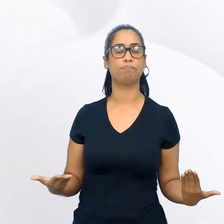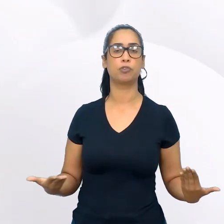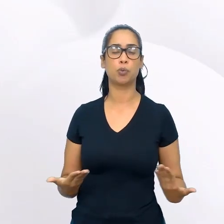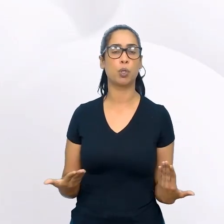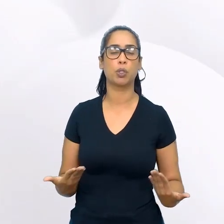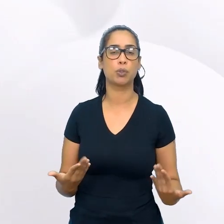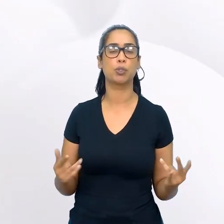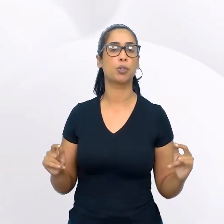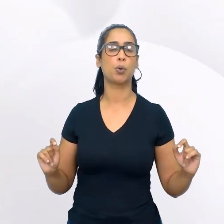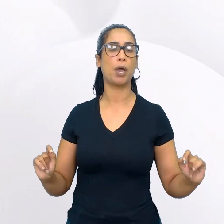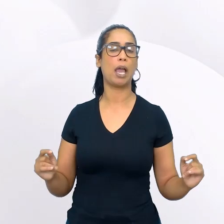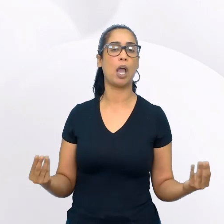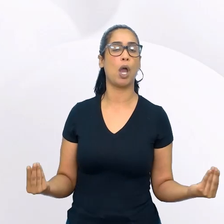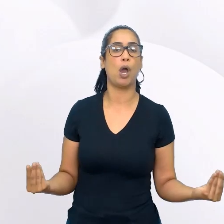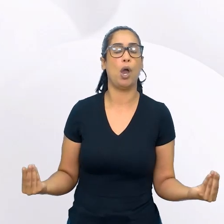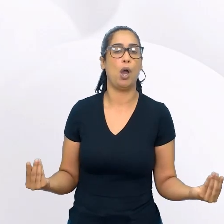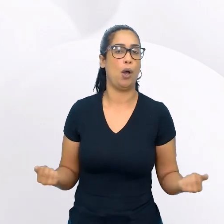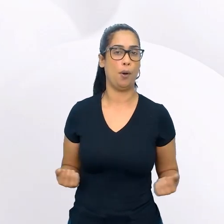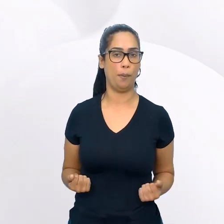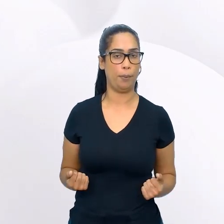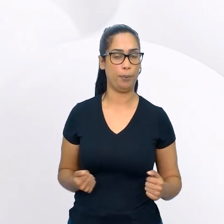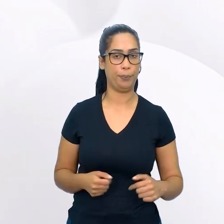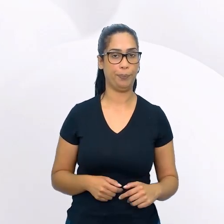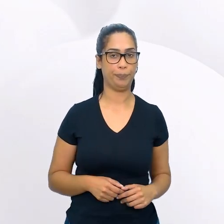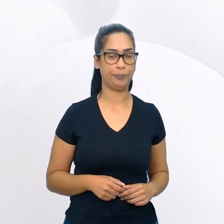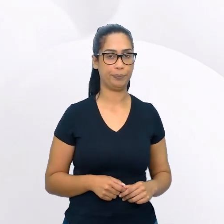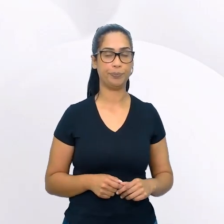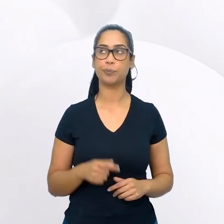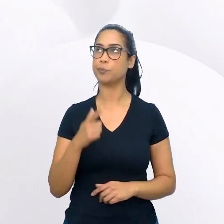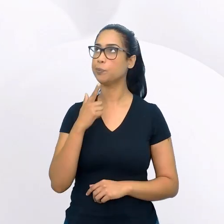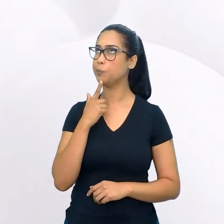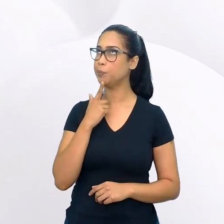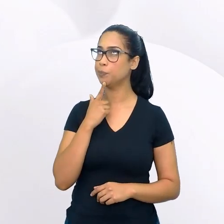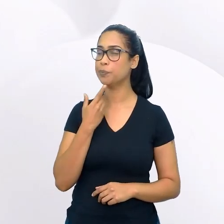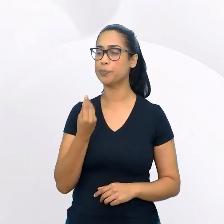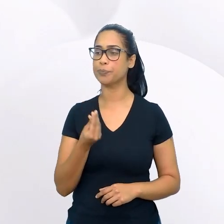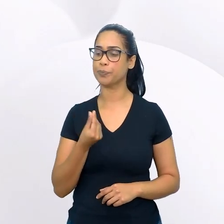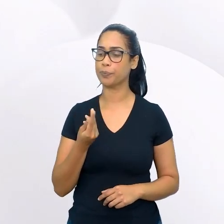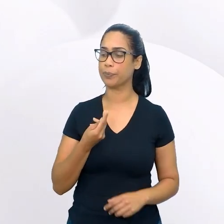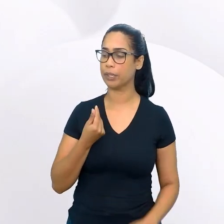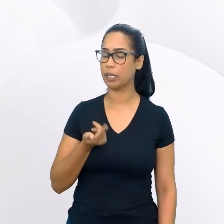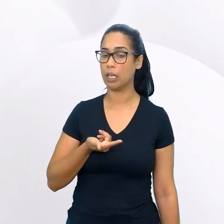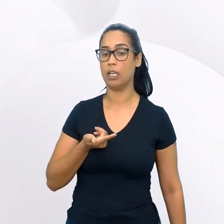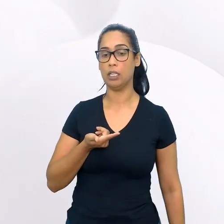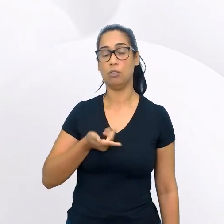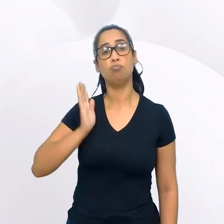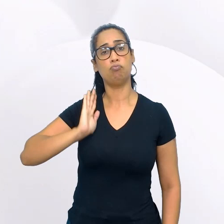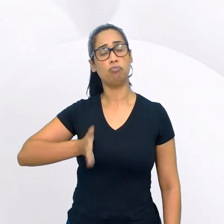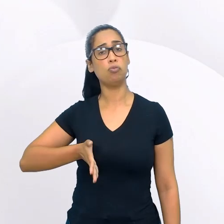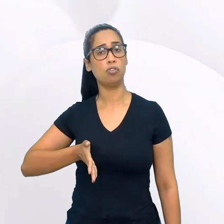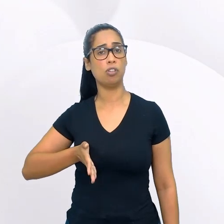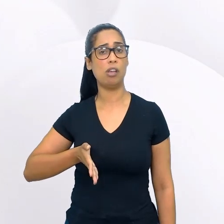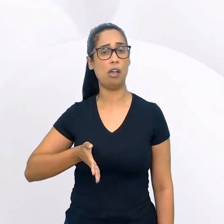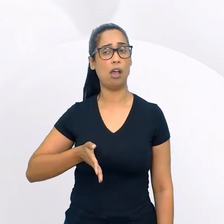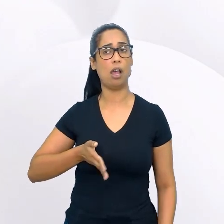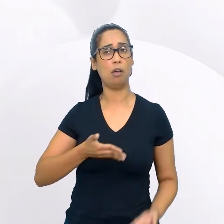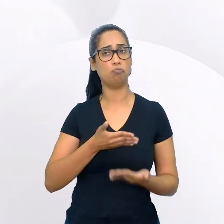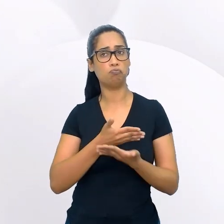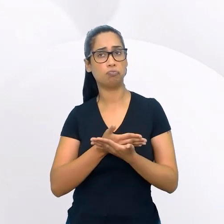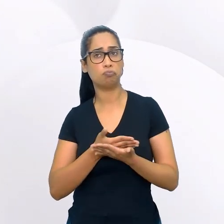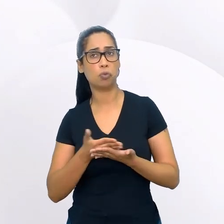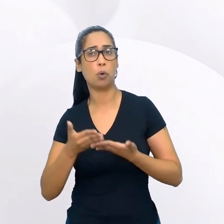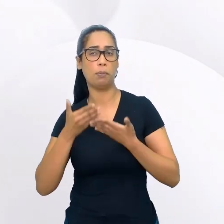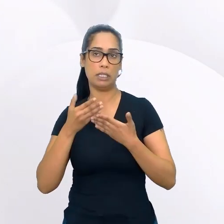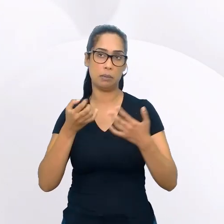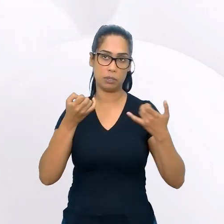se inicia aliás ela dá continuidade né ela já iniciou faz um há algum tempo do começo